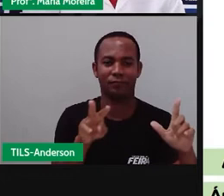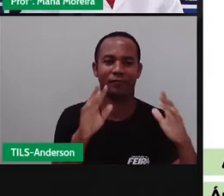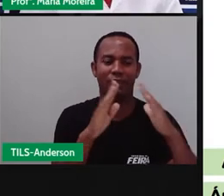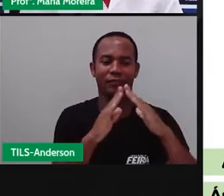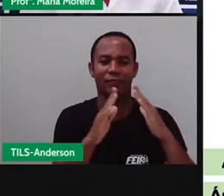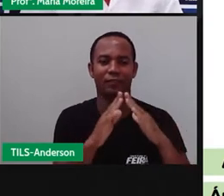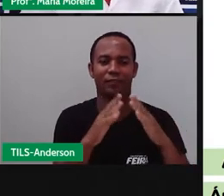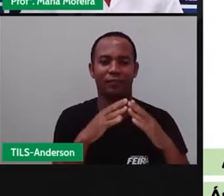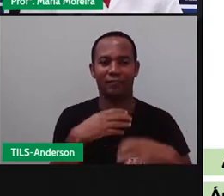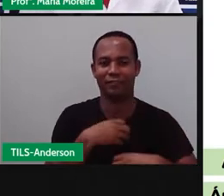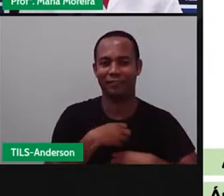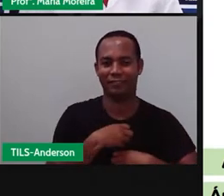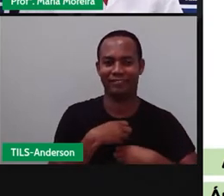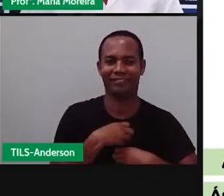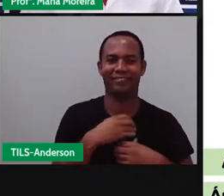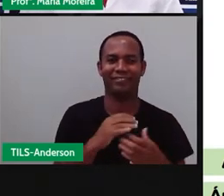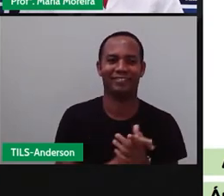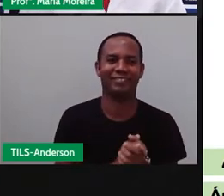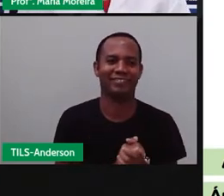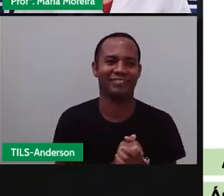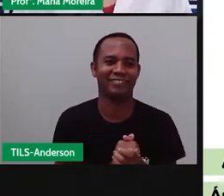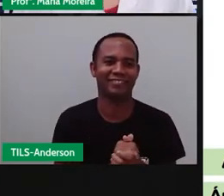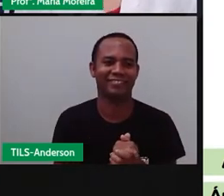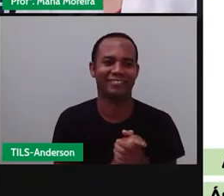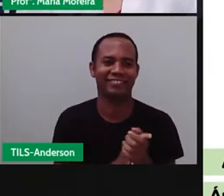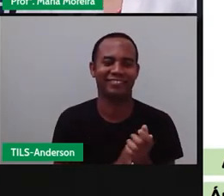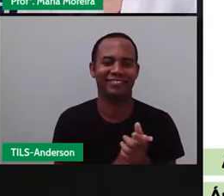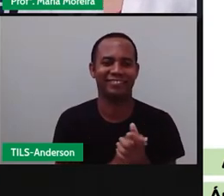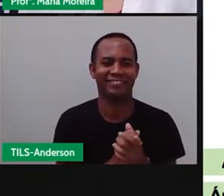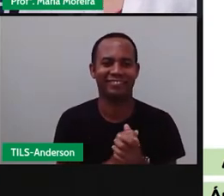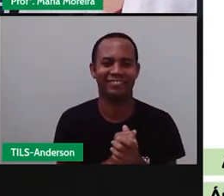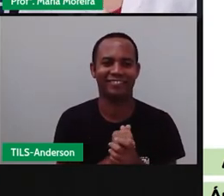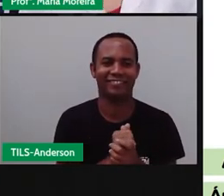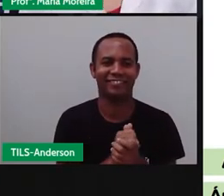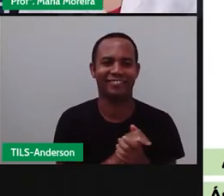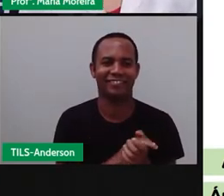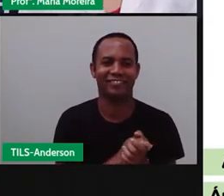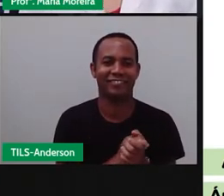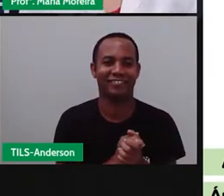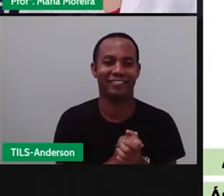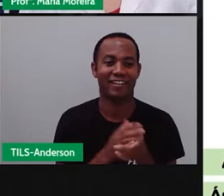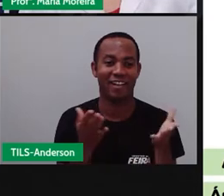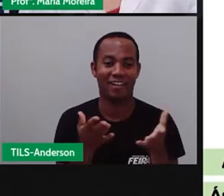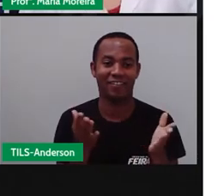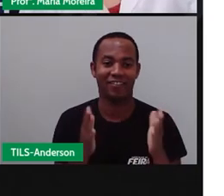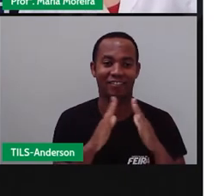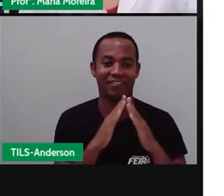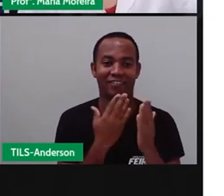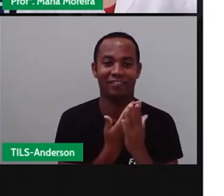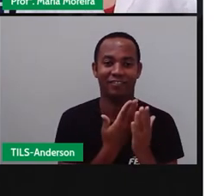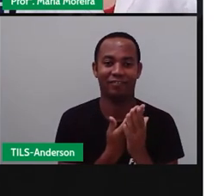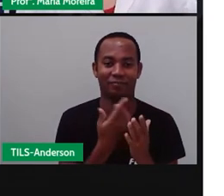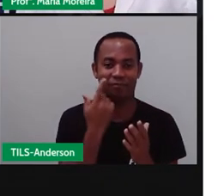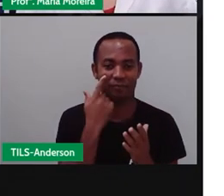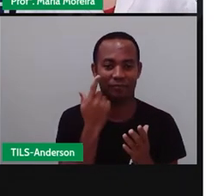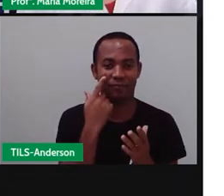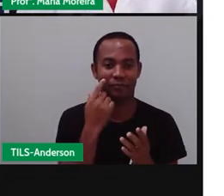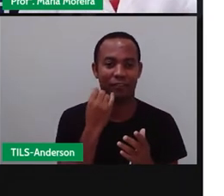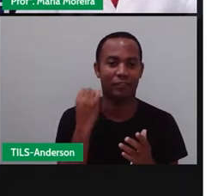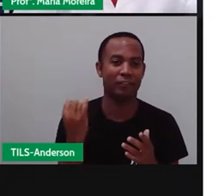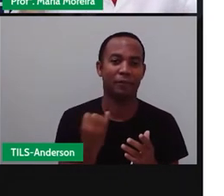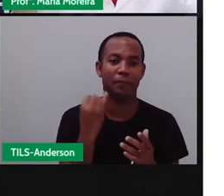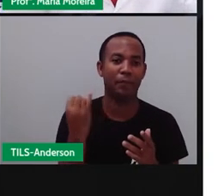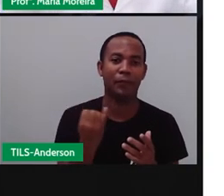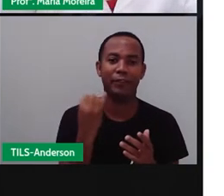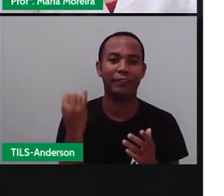Me senti agora na Maria Braga, né? Mas vamos lá, nossa aula. A